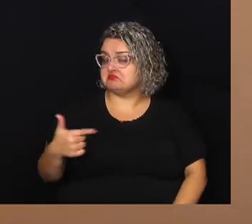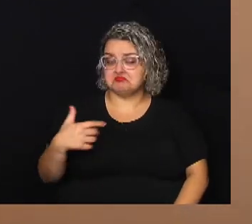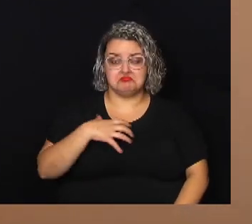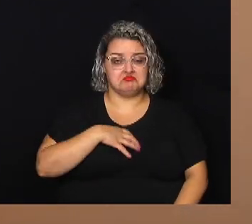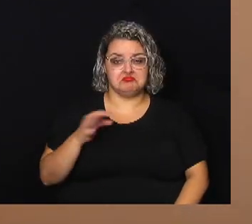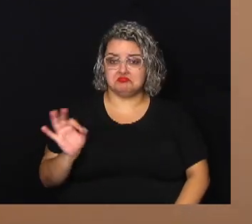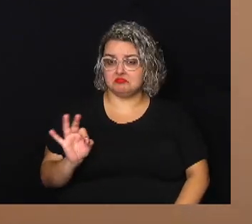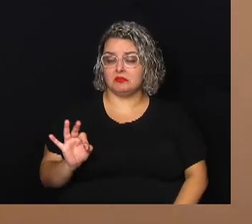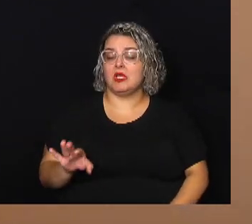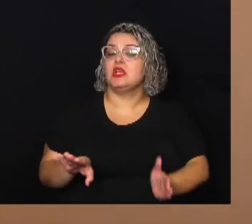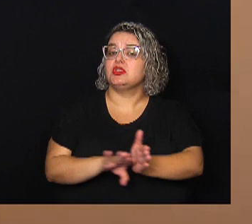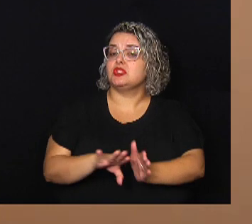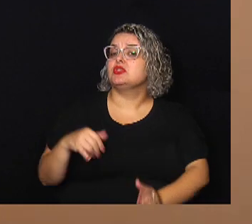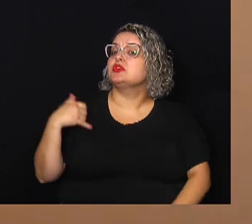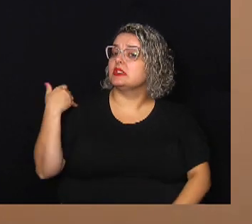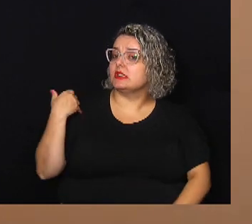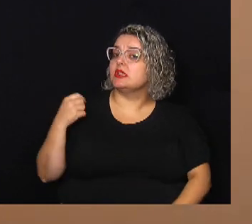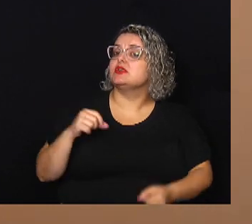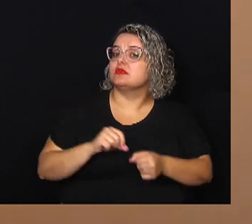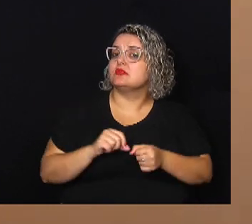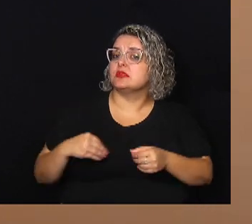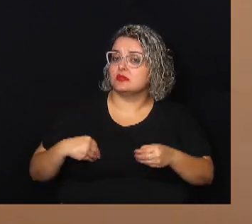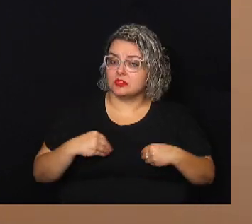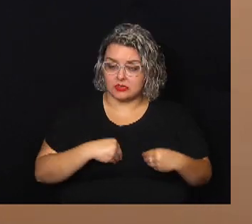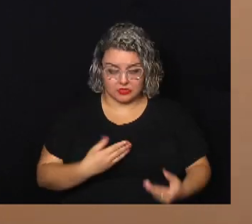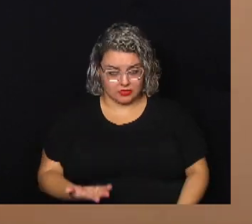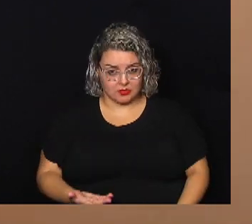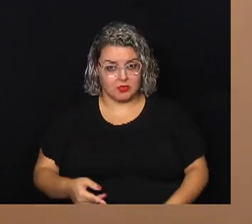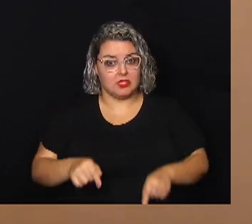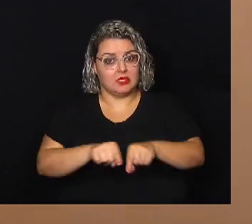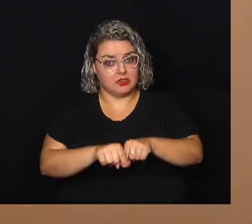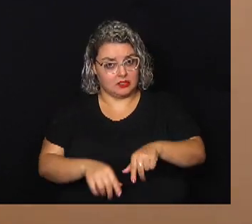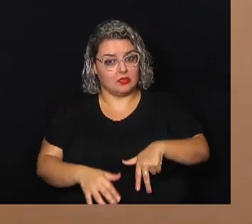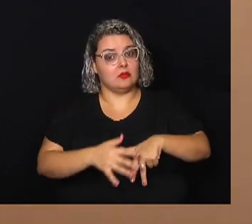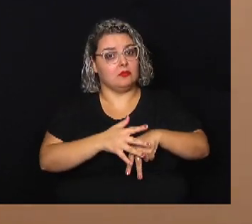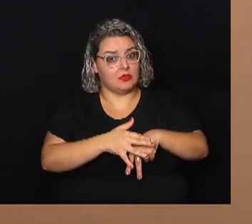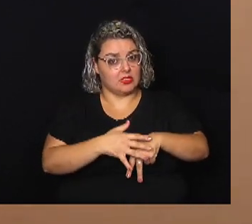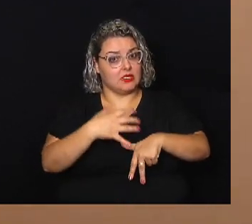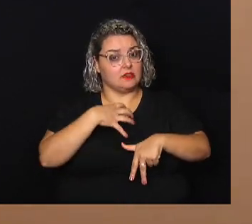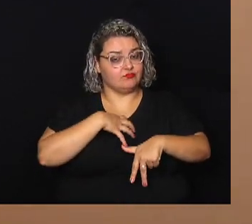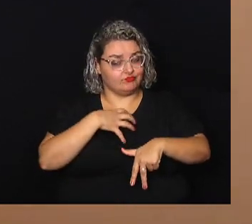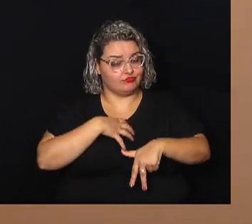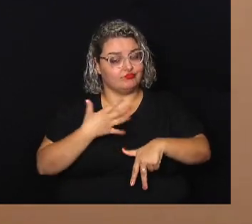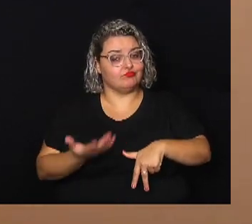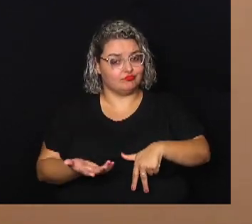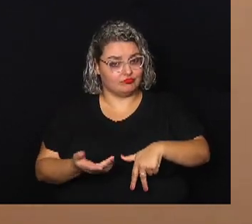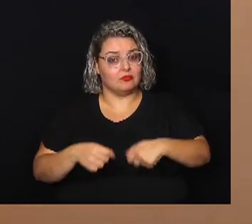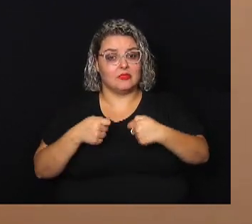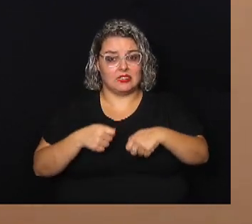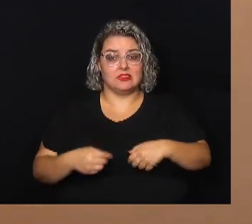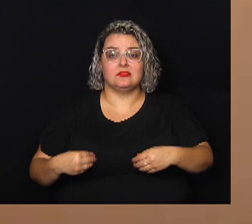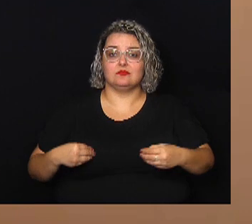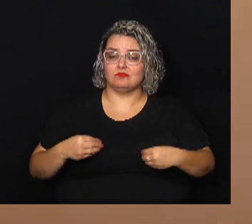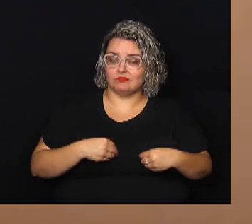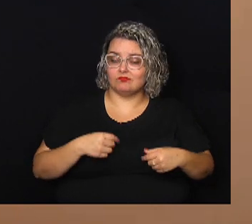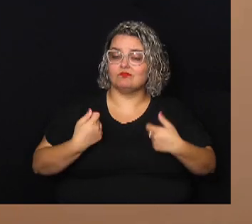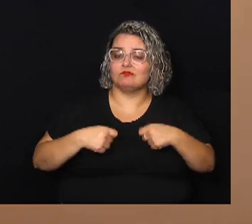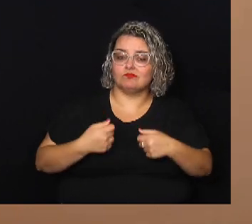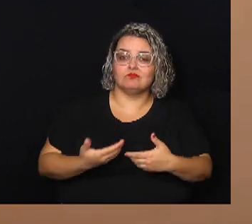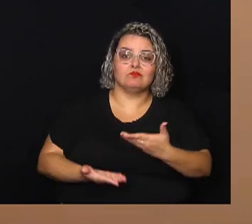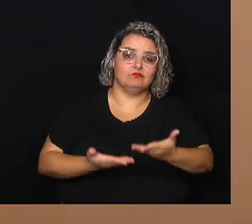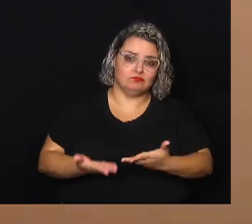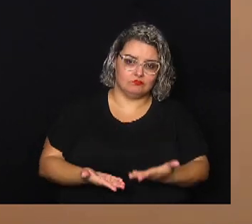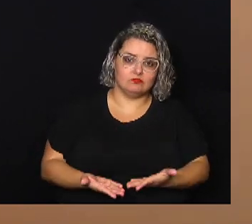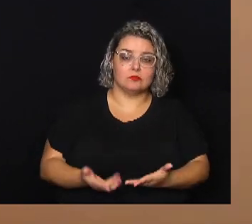na idade de fazer o exame, e aquele paciente que já tem sintoma, que ele precisa do exame, precisa de tratamento.